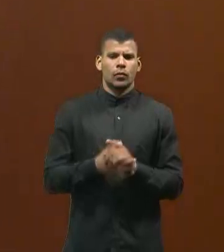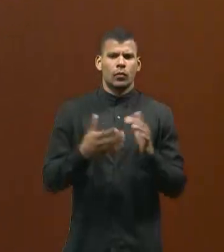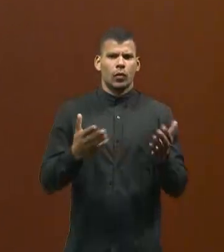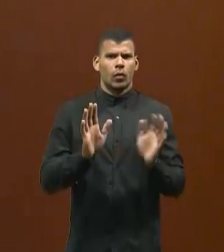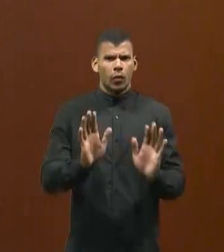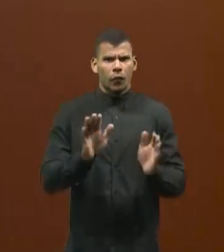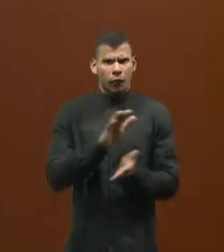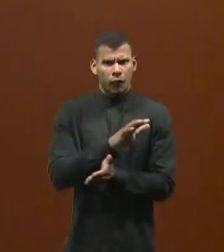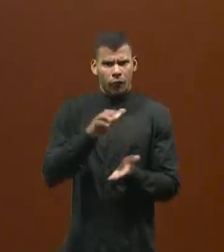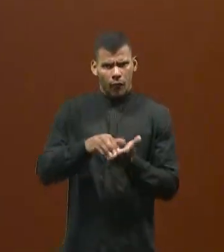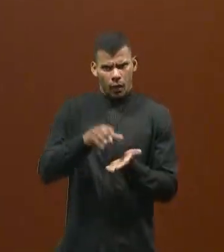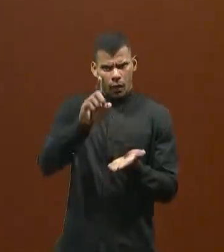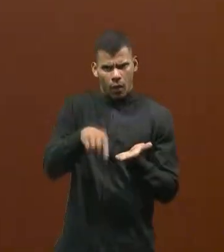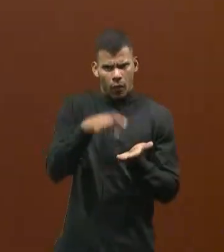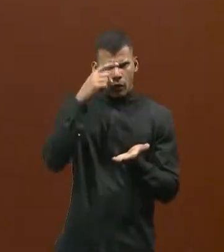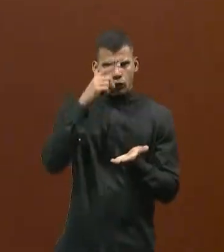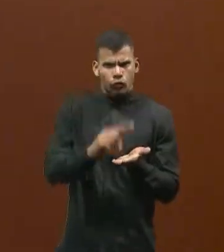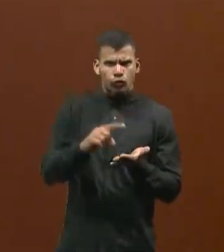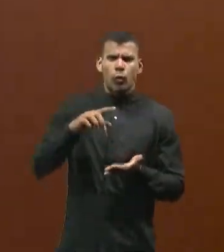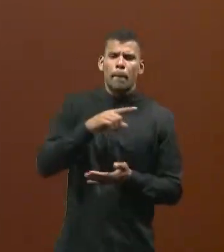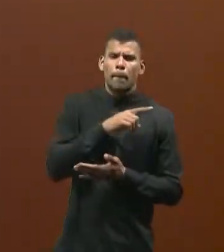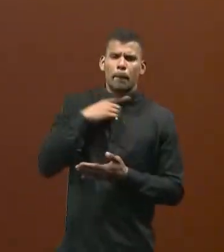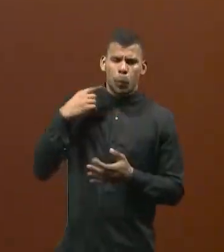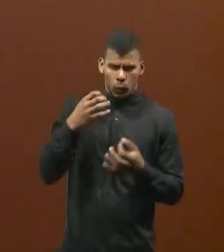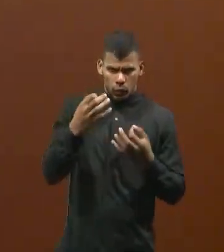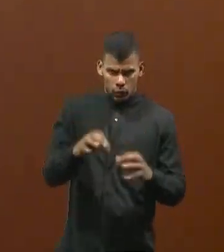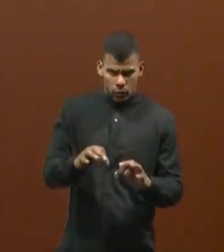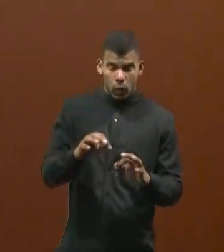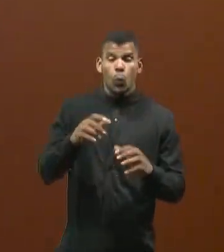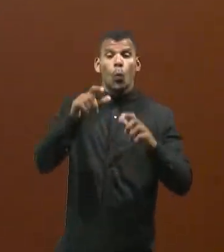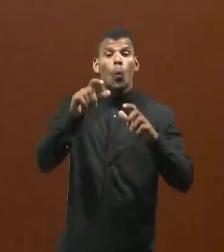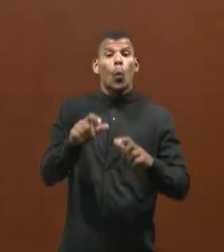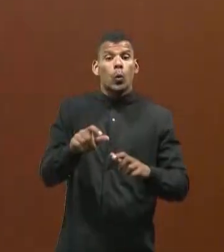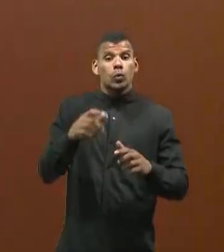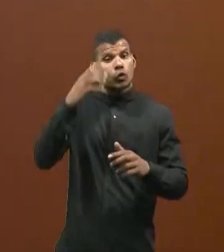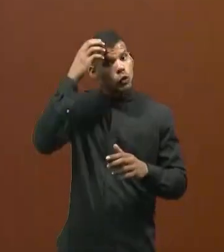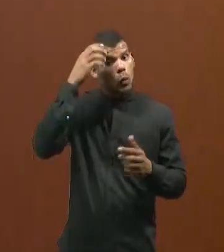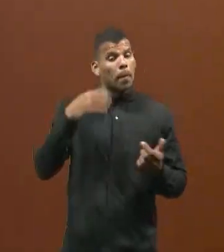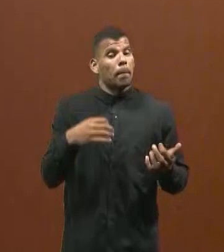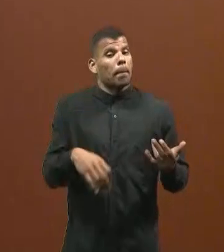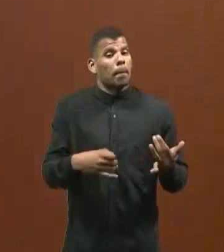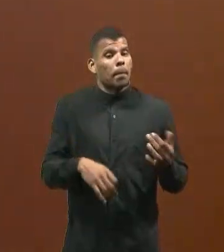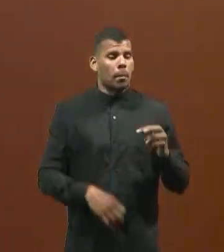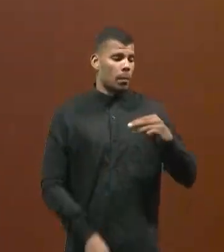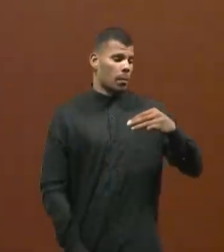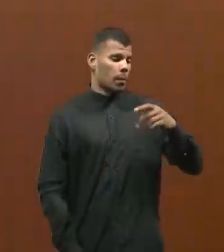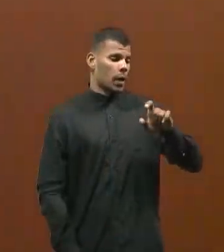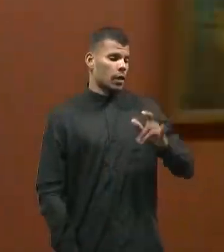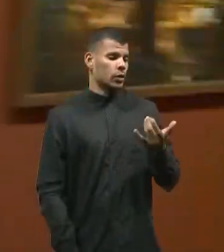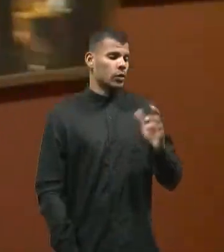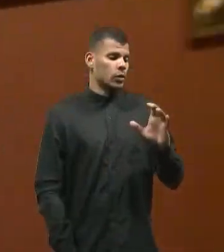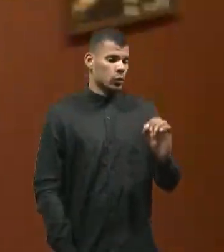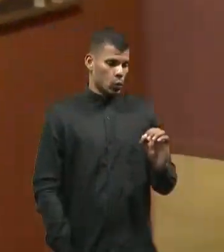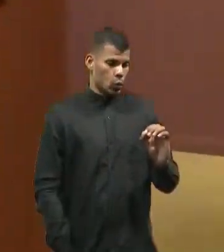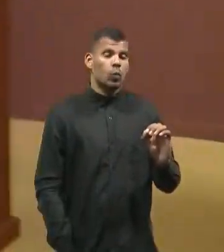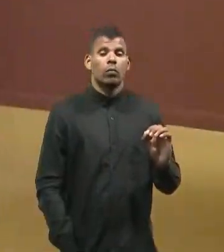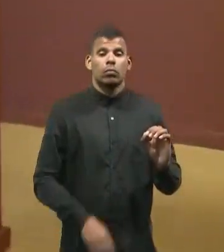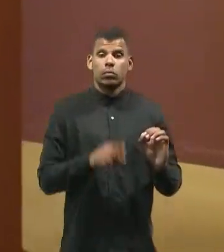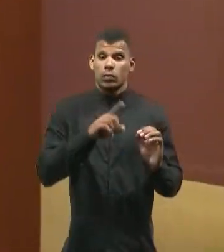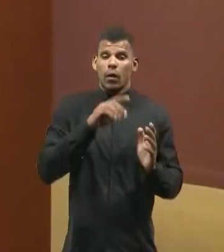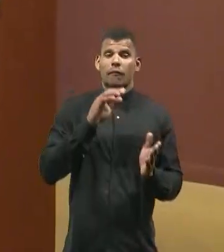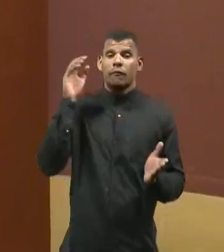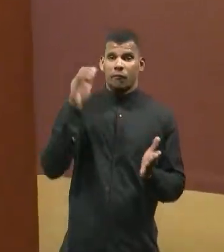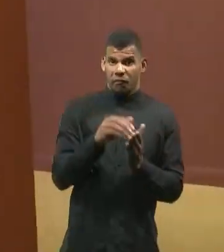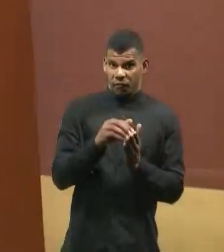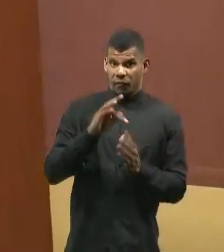né? Dia dos Mortos. A exposição se encerra no México, né? Isso. O fim da vida. Ela se encerra com o